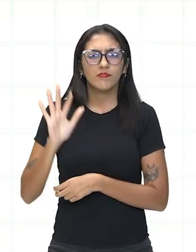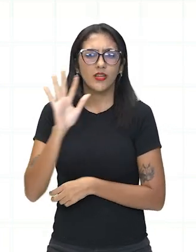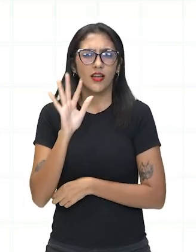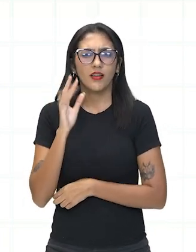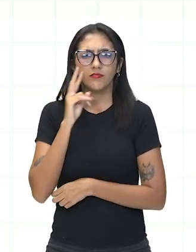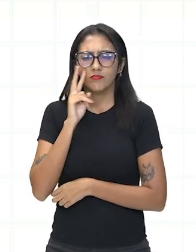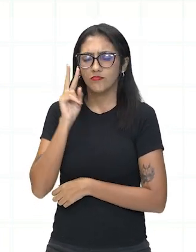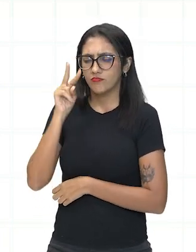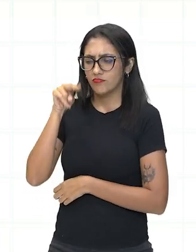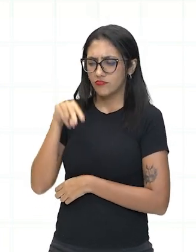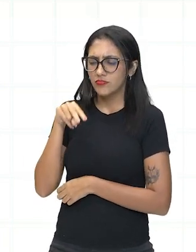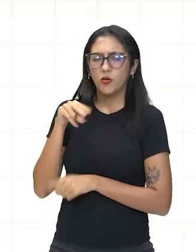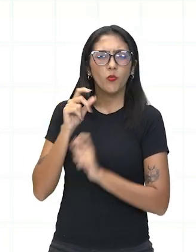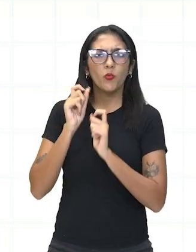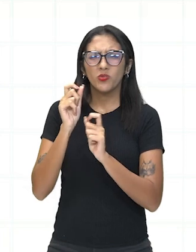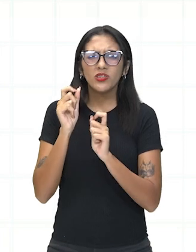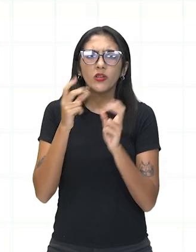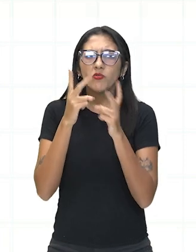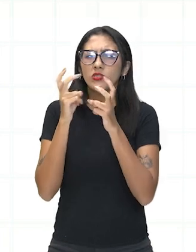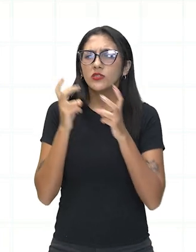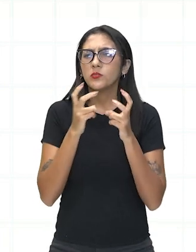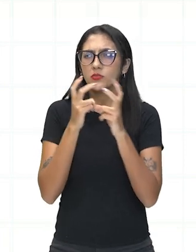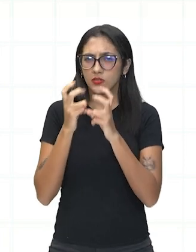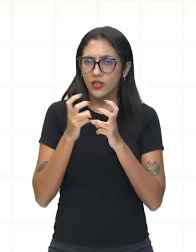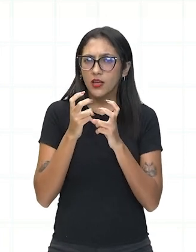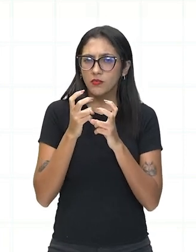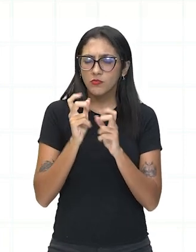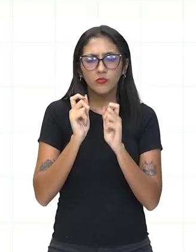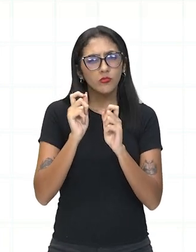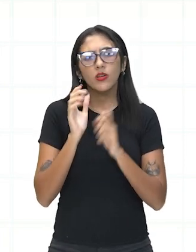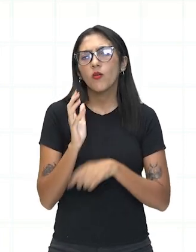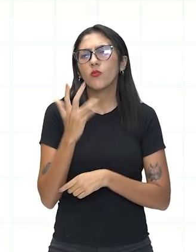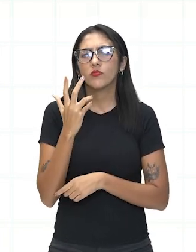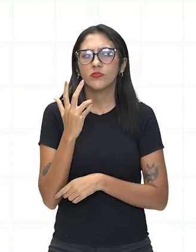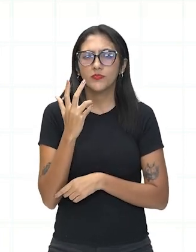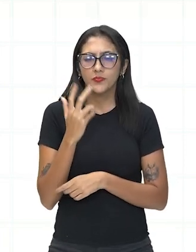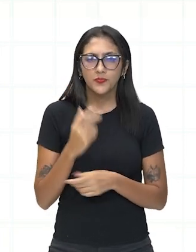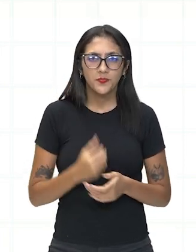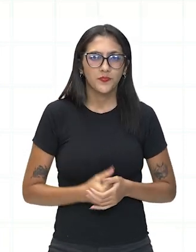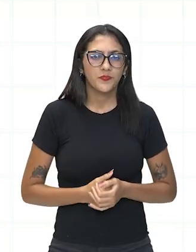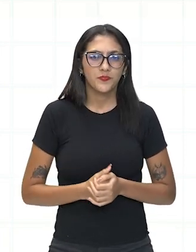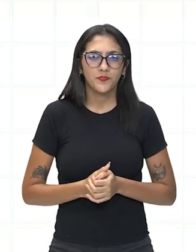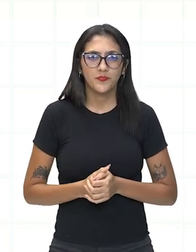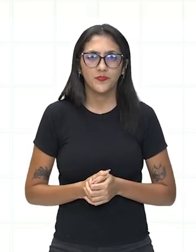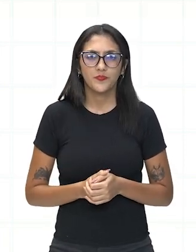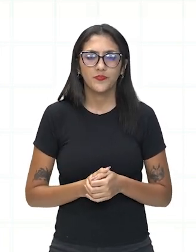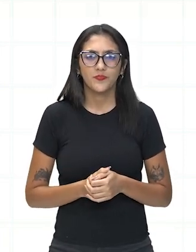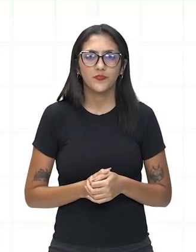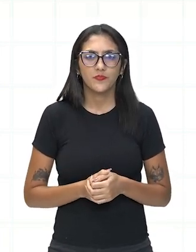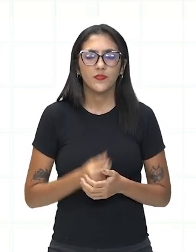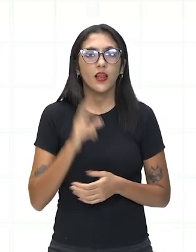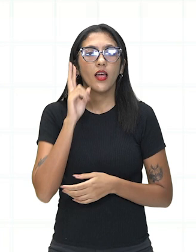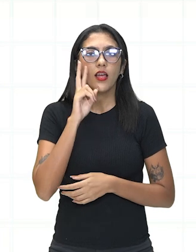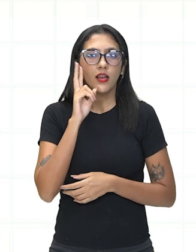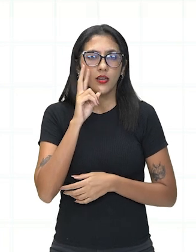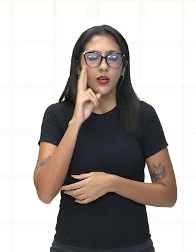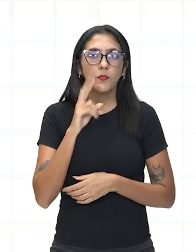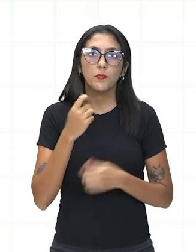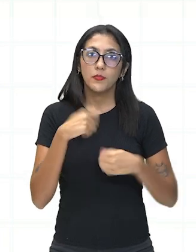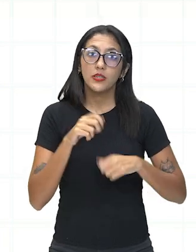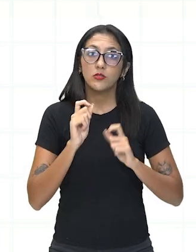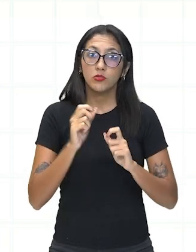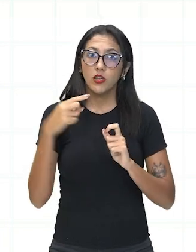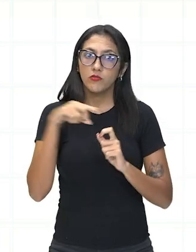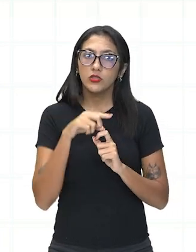produtinho aí na mão dela. Vamos ver aqui comigo. Então, olha só. Lembra que a gente está sempre pedindo para que vocês analisem